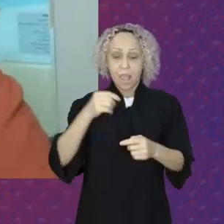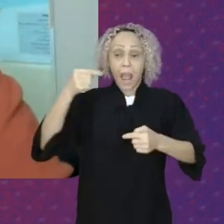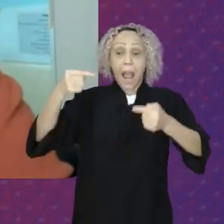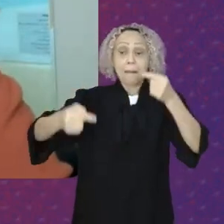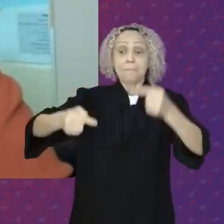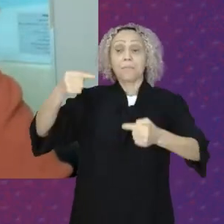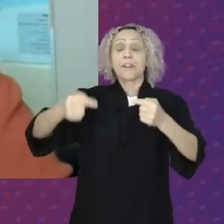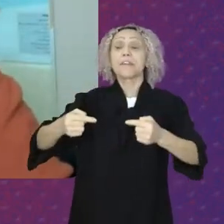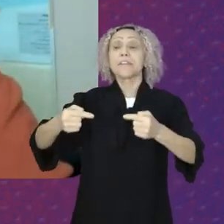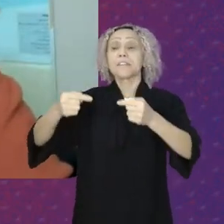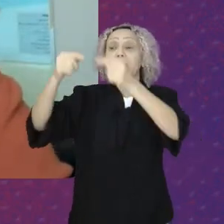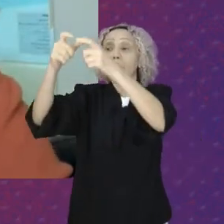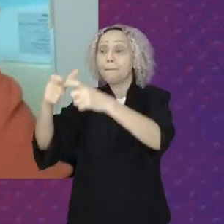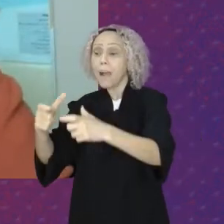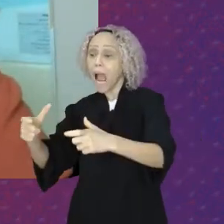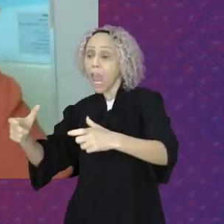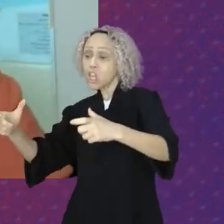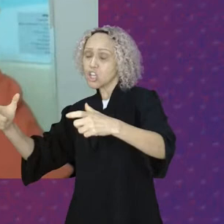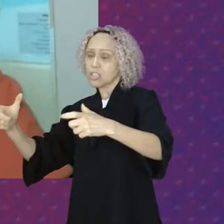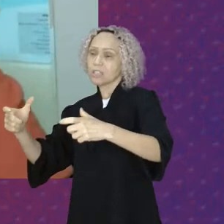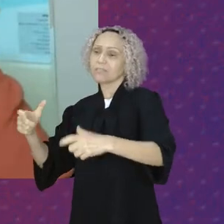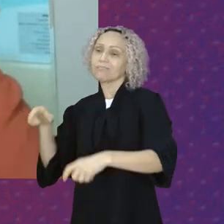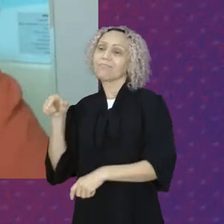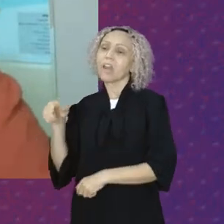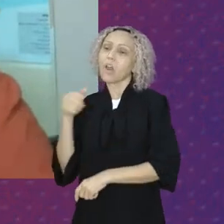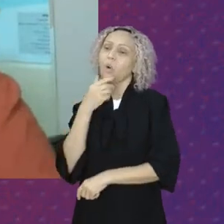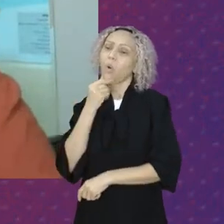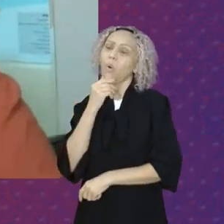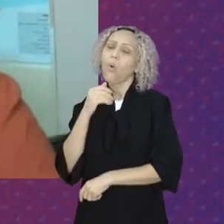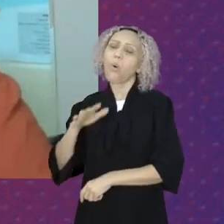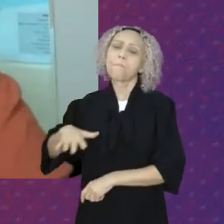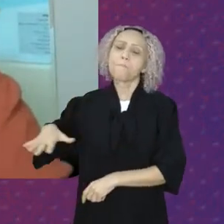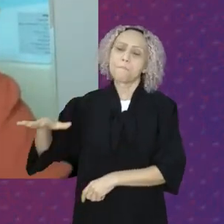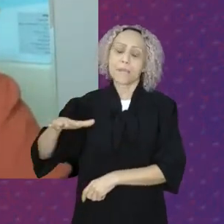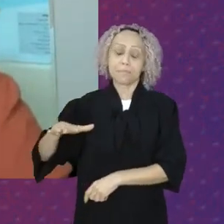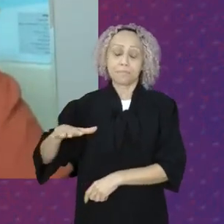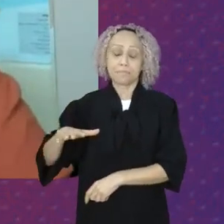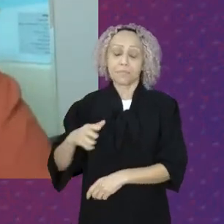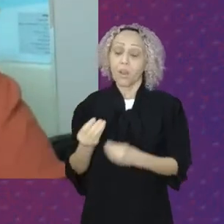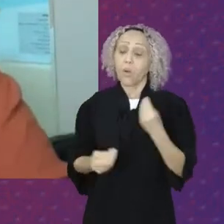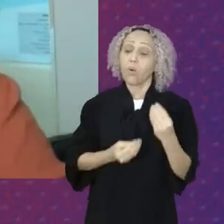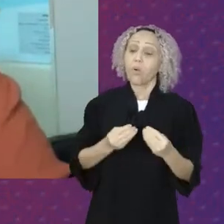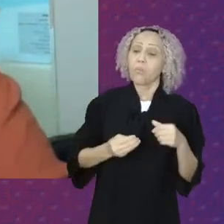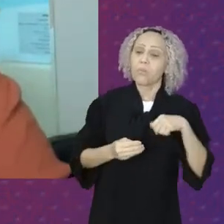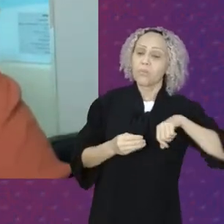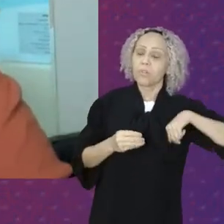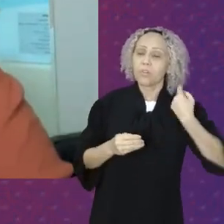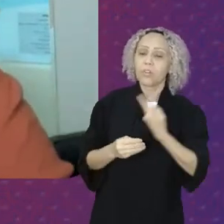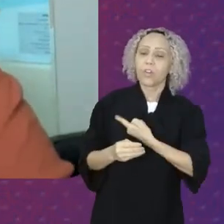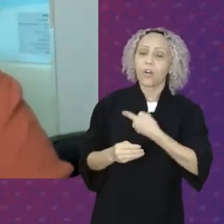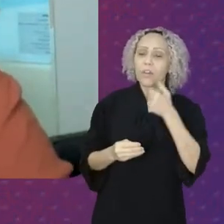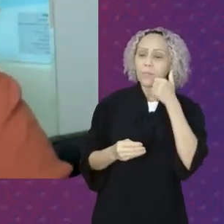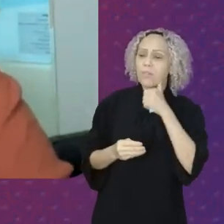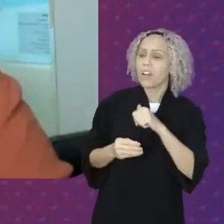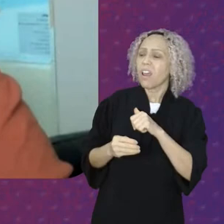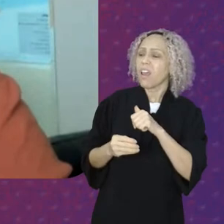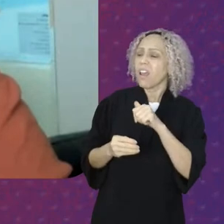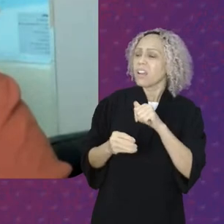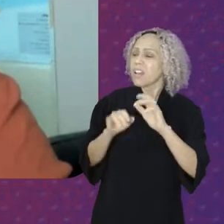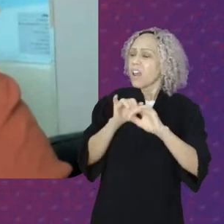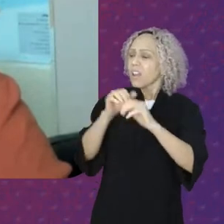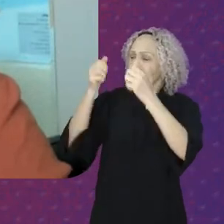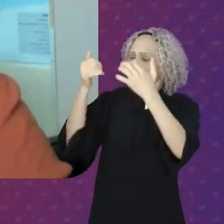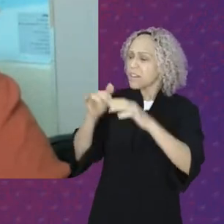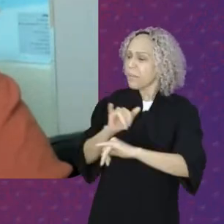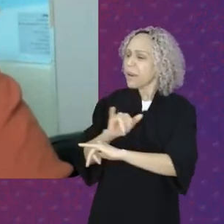é muito difícil explicar para eles que a gente tem que ter, quando está amamentando, um lugar confortável para amamentar. É muito difícil